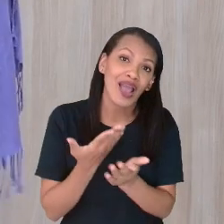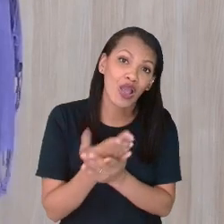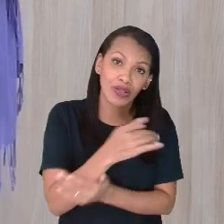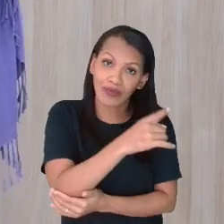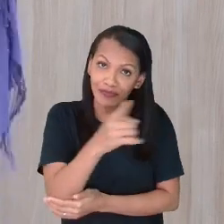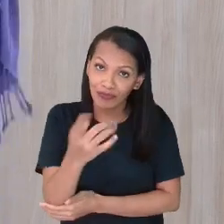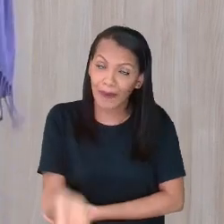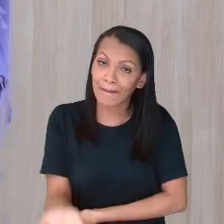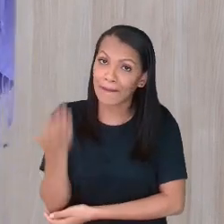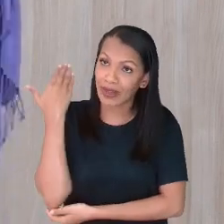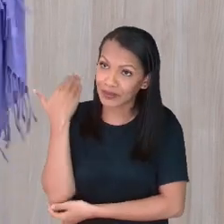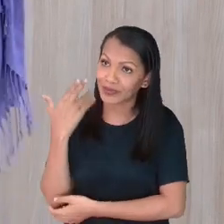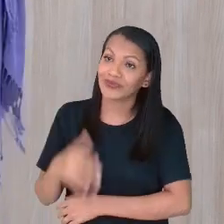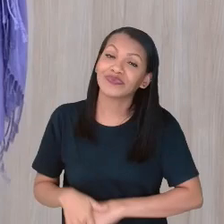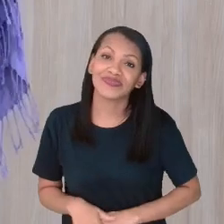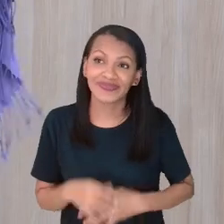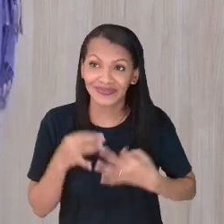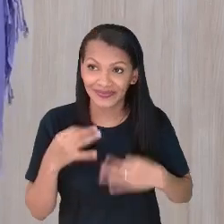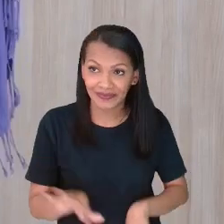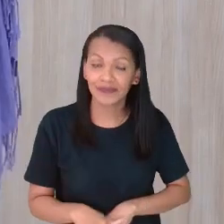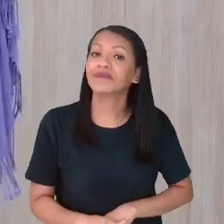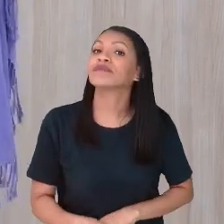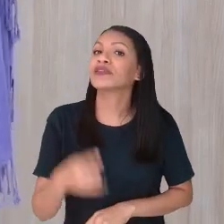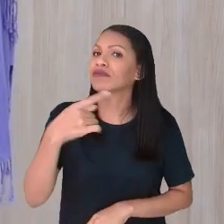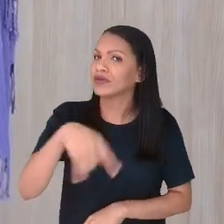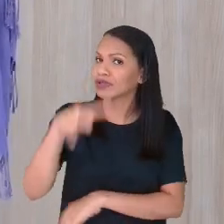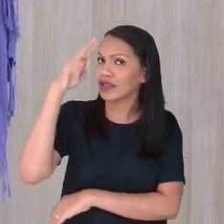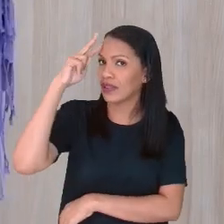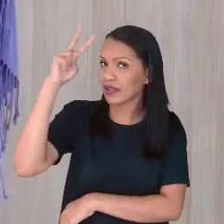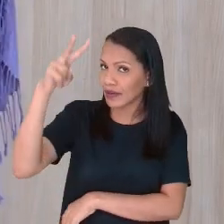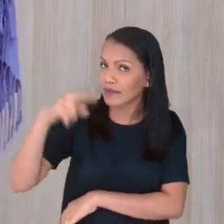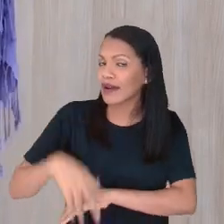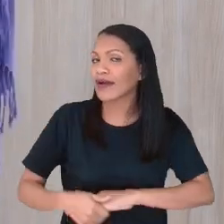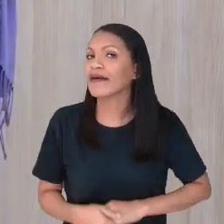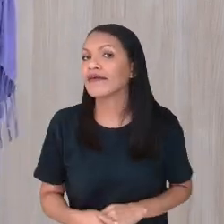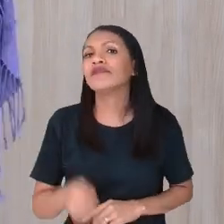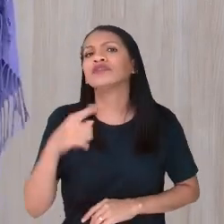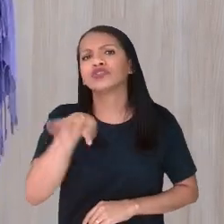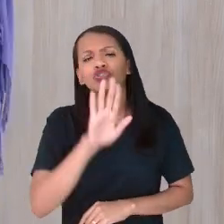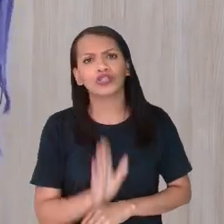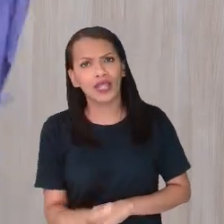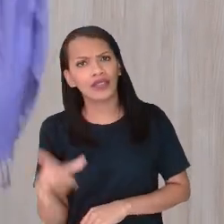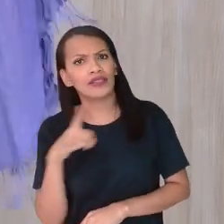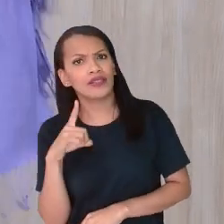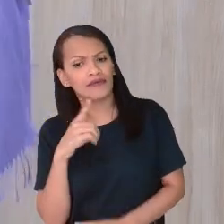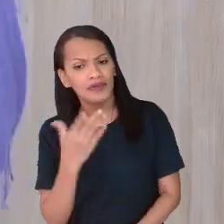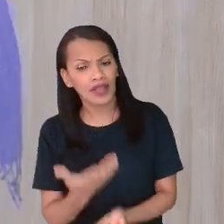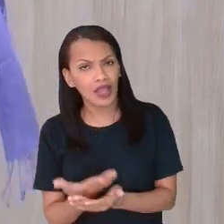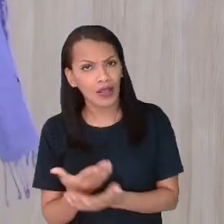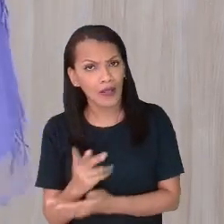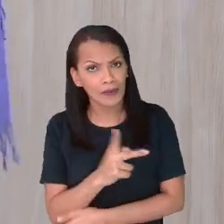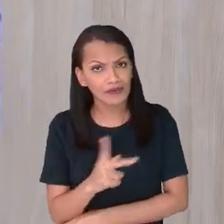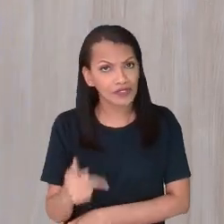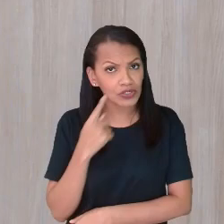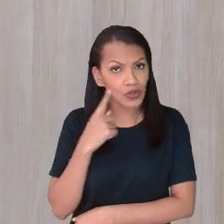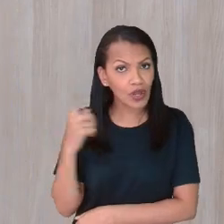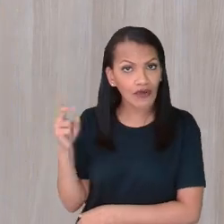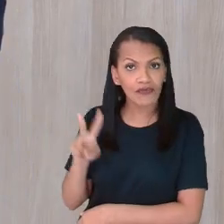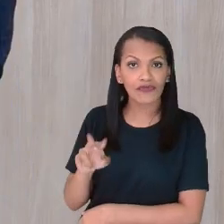vocês, né, foi de propósito, exatamente para vocês se lembrarem que vocês já tiveram essa aula com